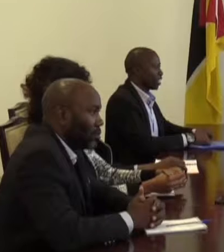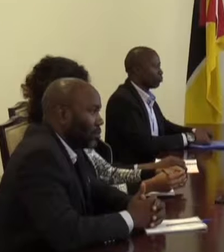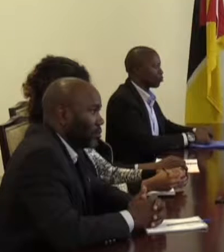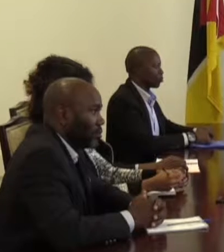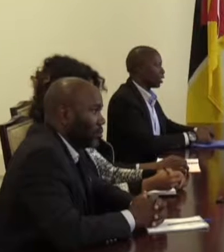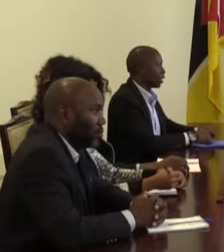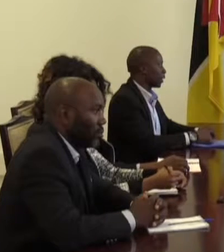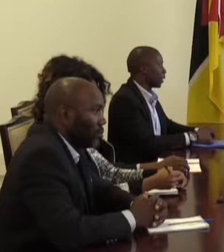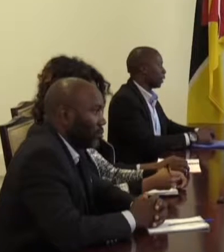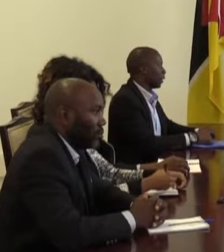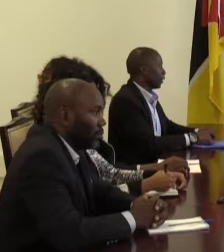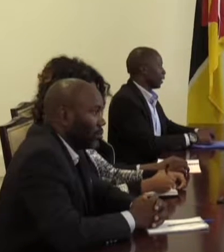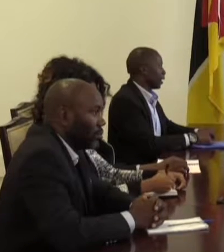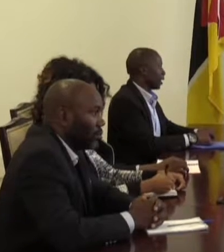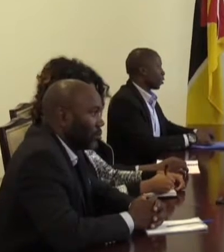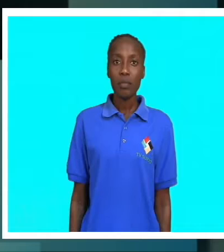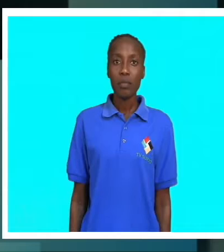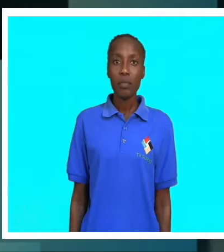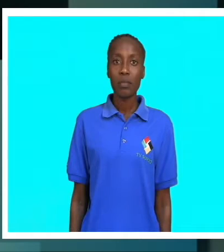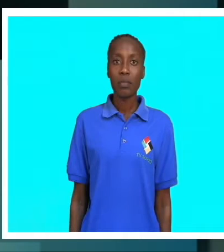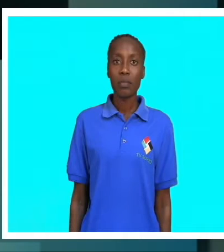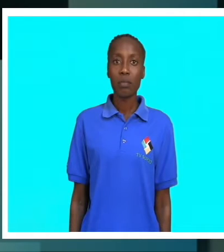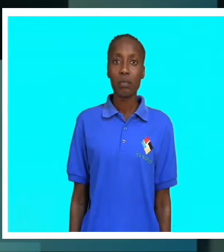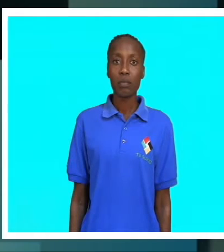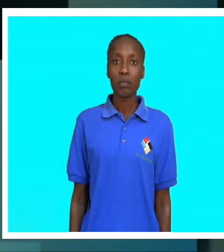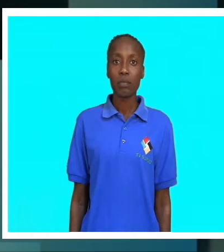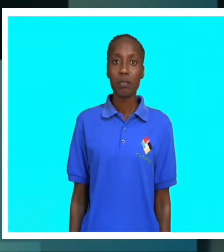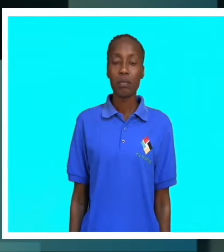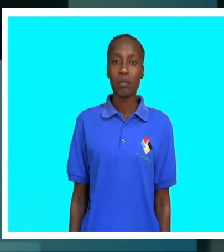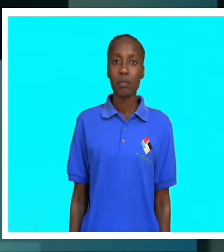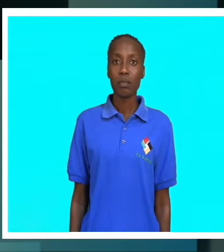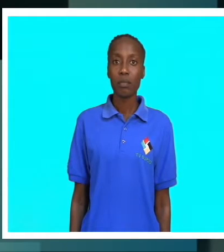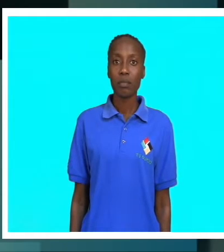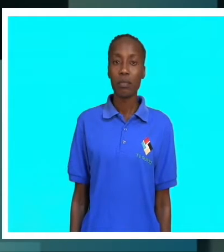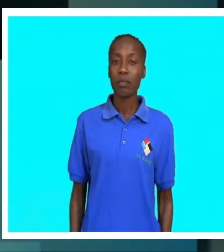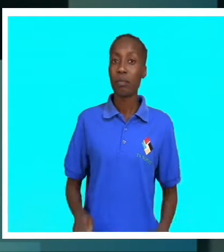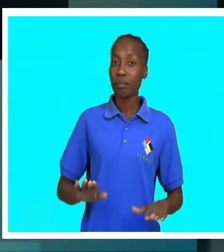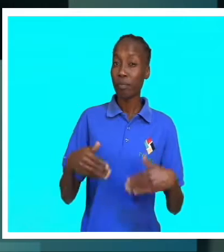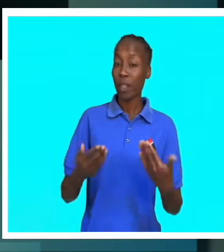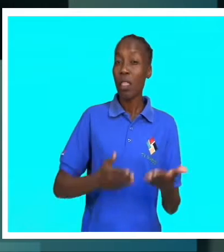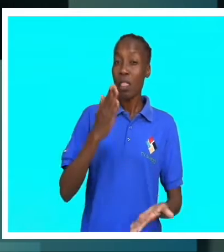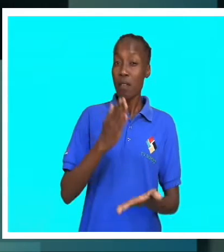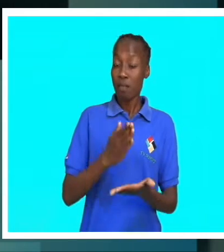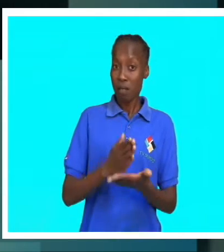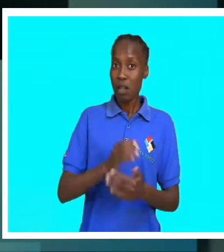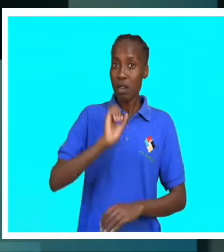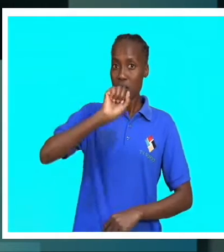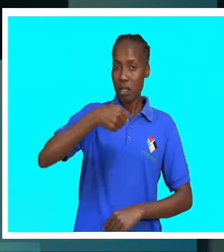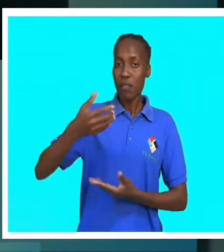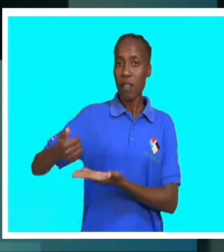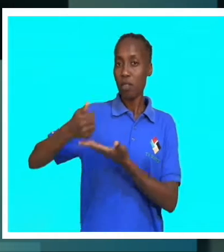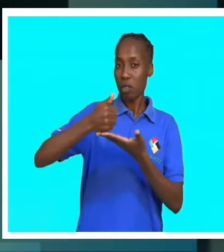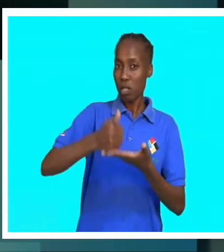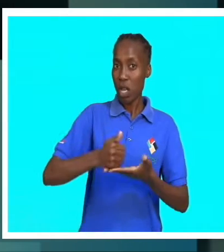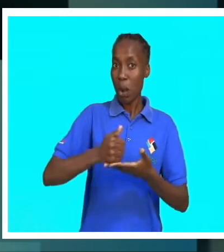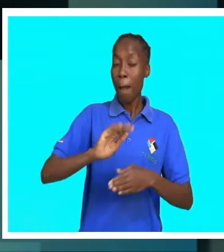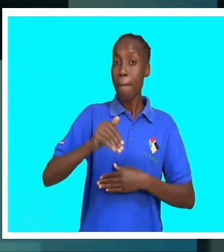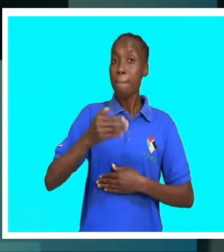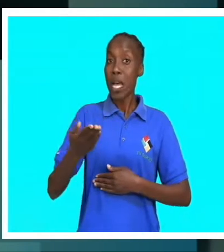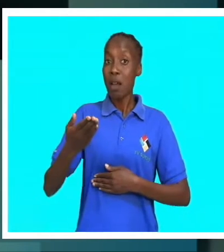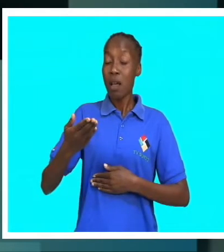liberdade para esta comunidade social. Com certeza vai contribuir para a emancipação da